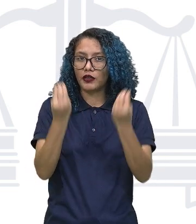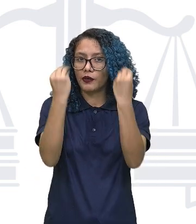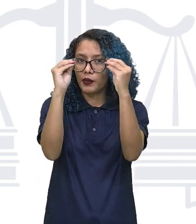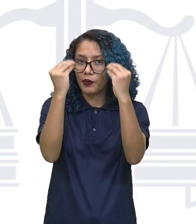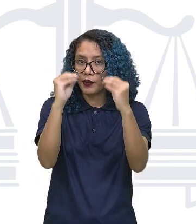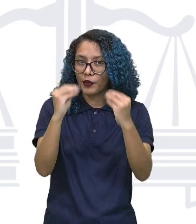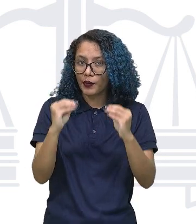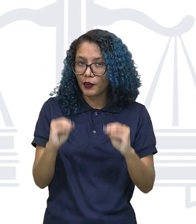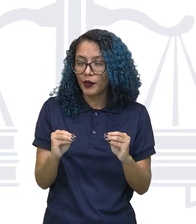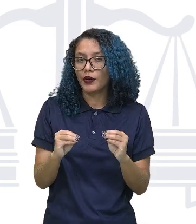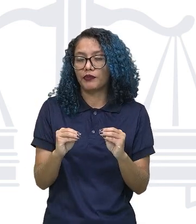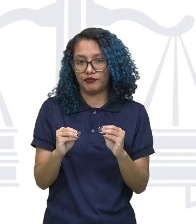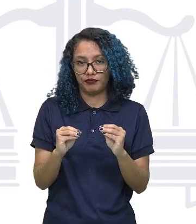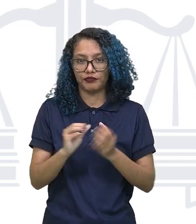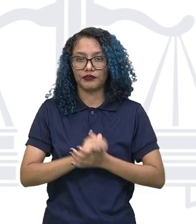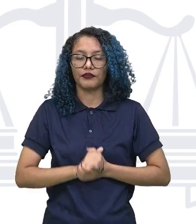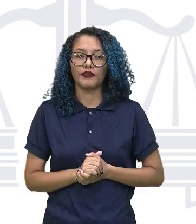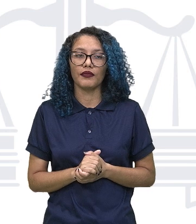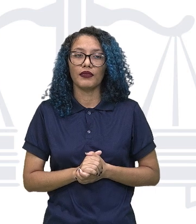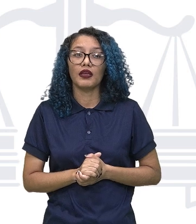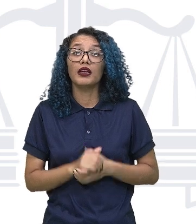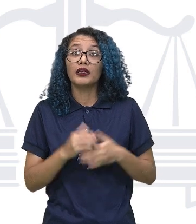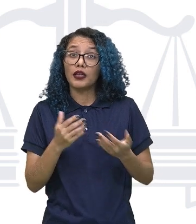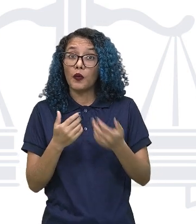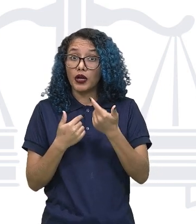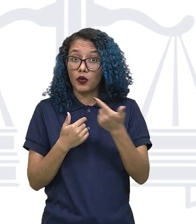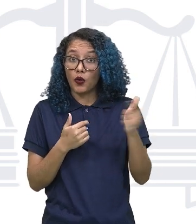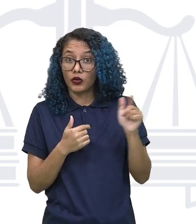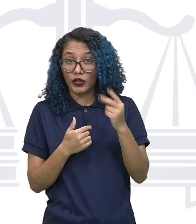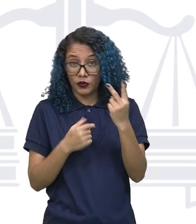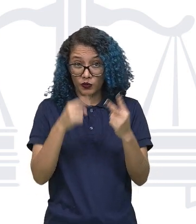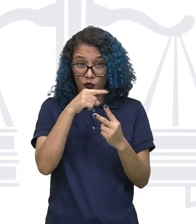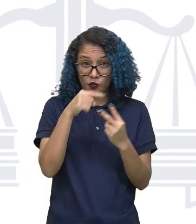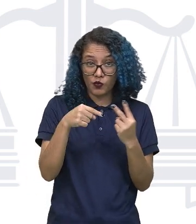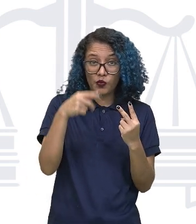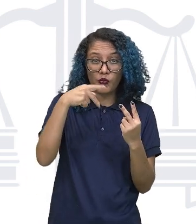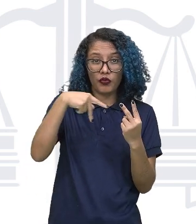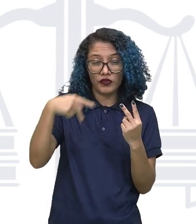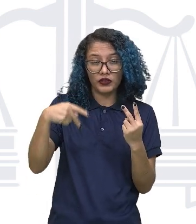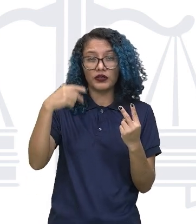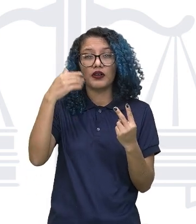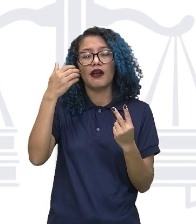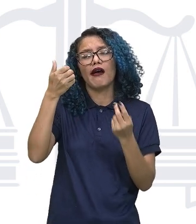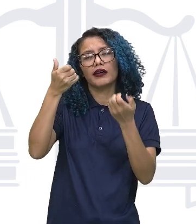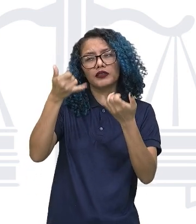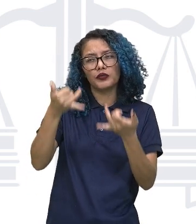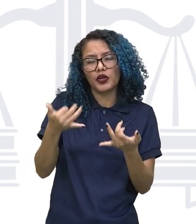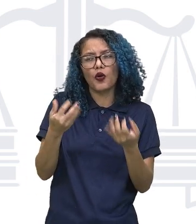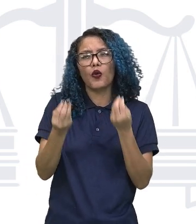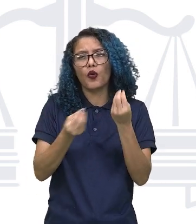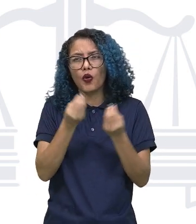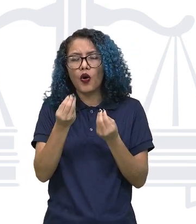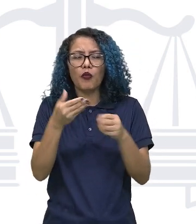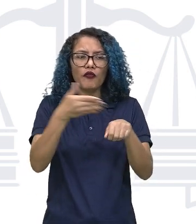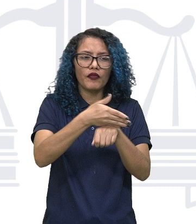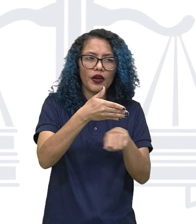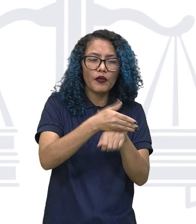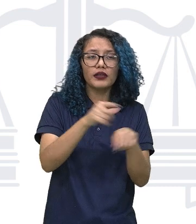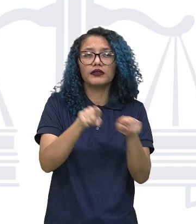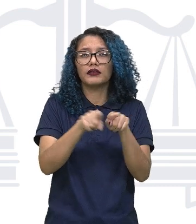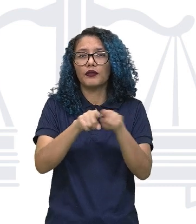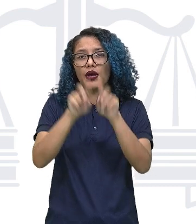A professora Ana e a Andréia falaram muito bem aí sobre o lançamento das frequências, o lançamento do objeto